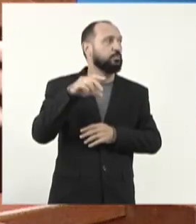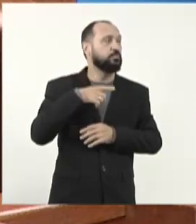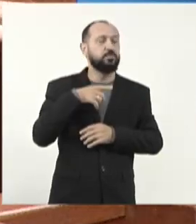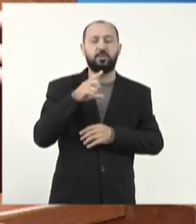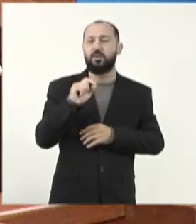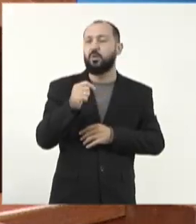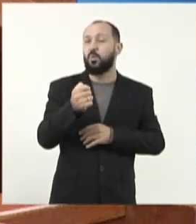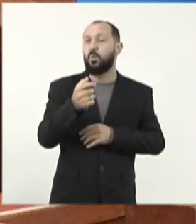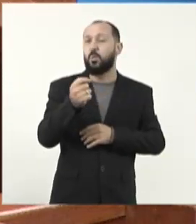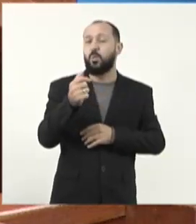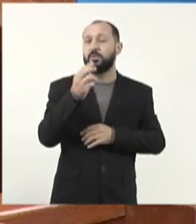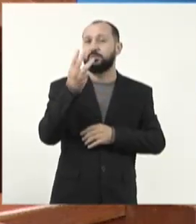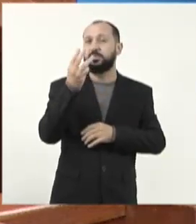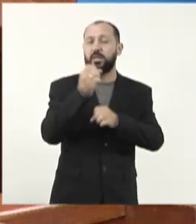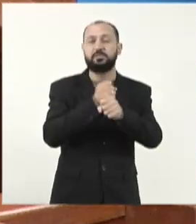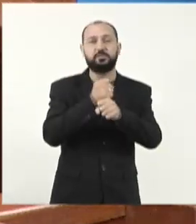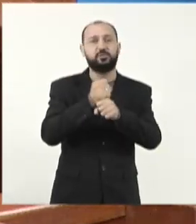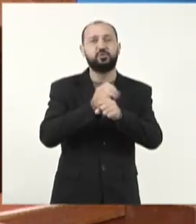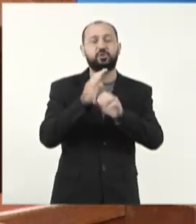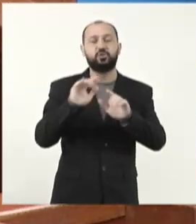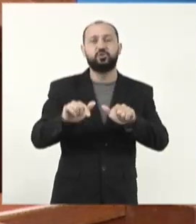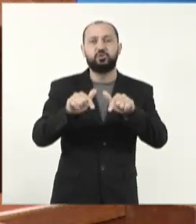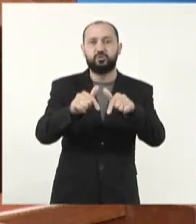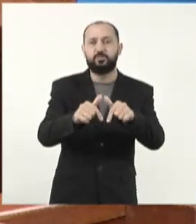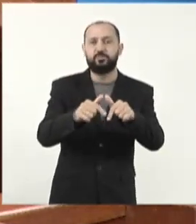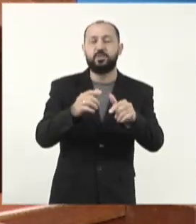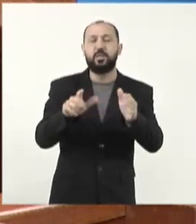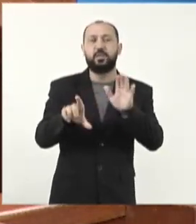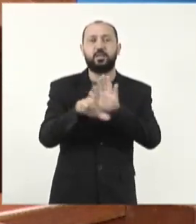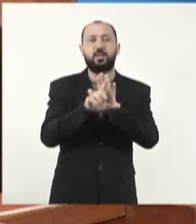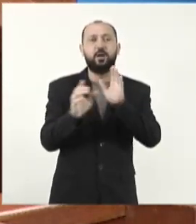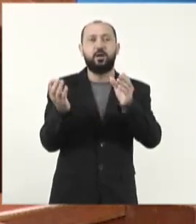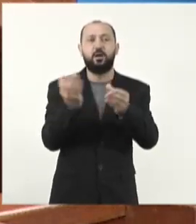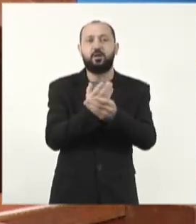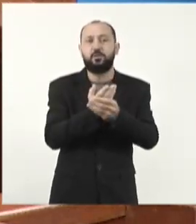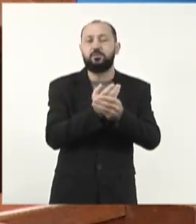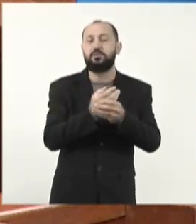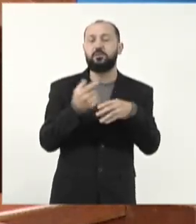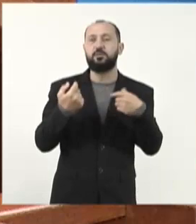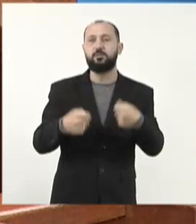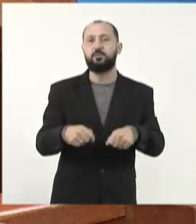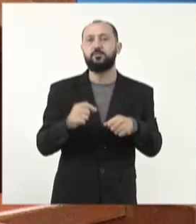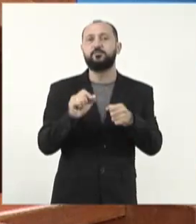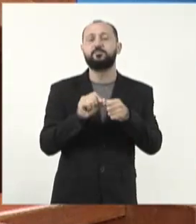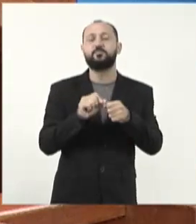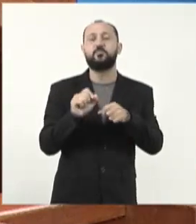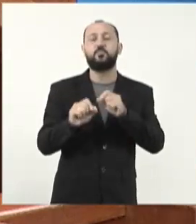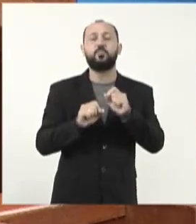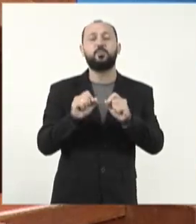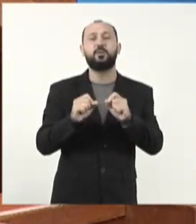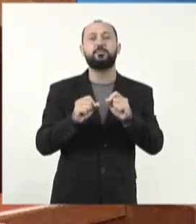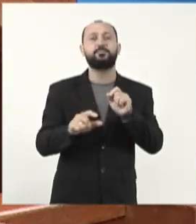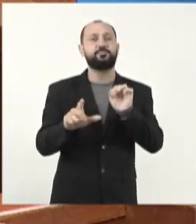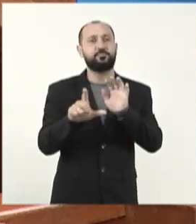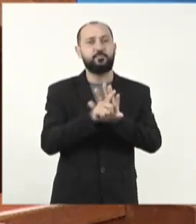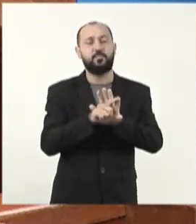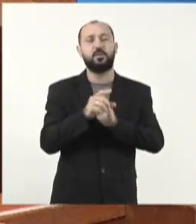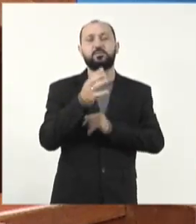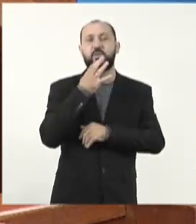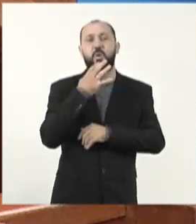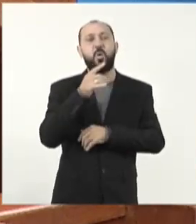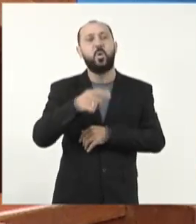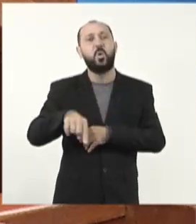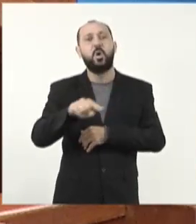quase 3 anos de eficácia dessa lei, e nós precisamos fazer com que essa lei seja